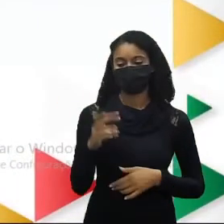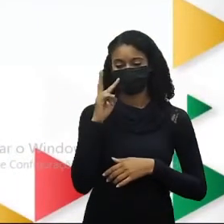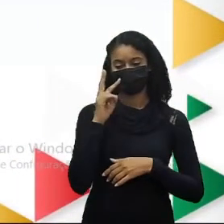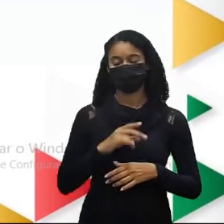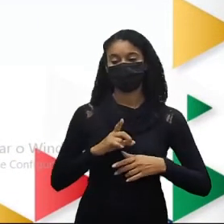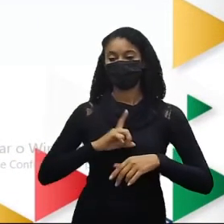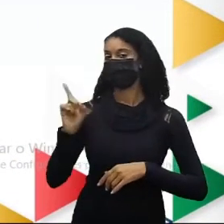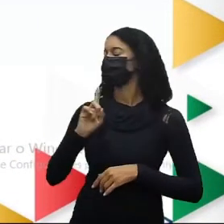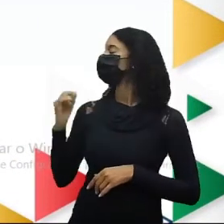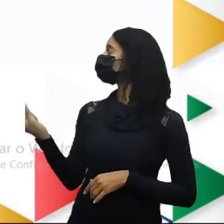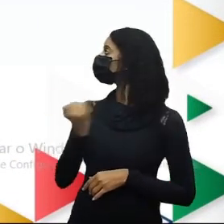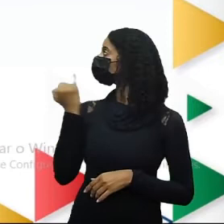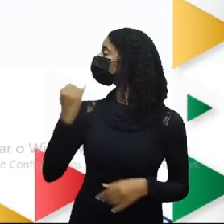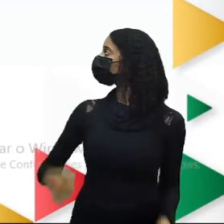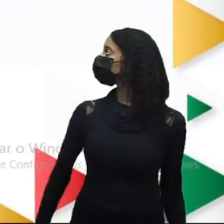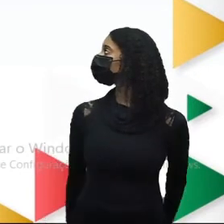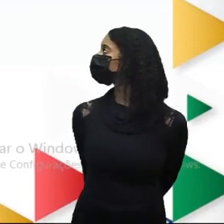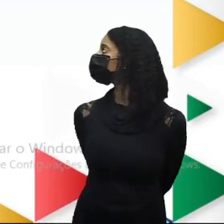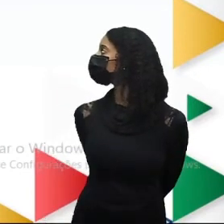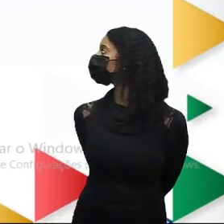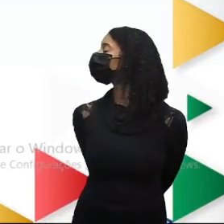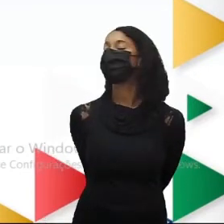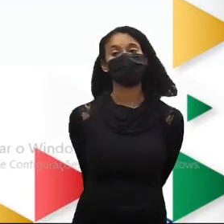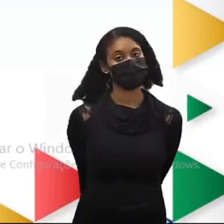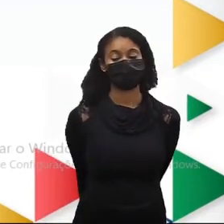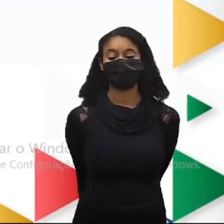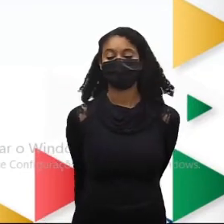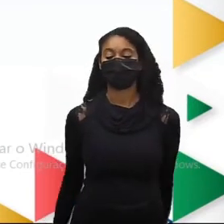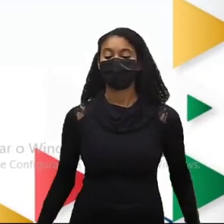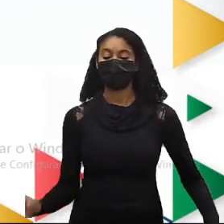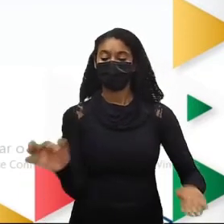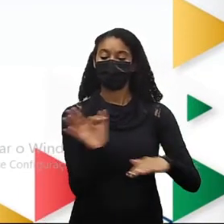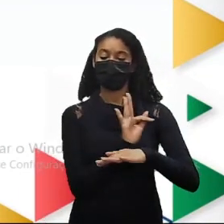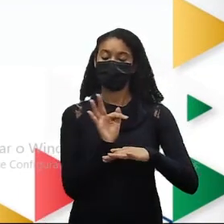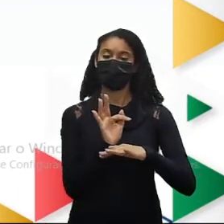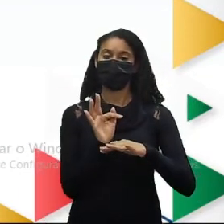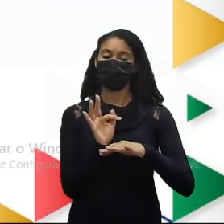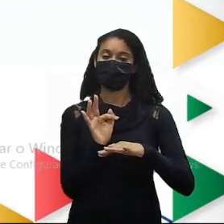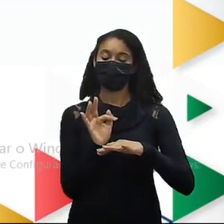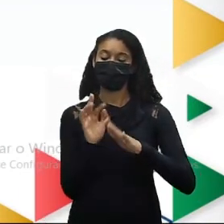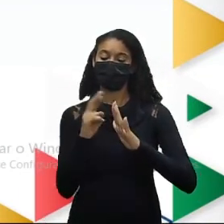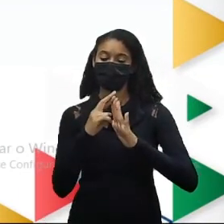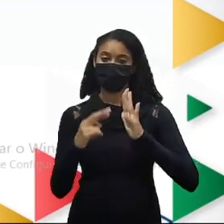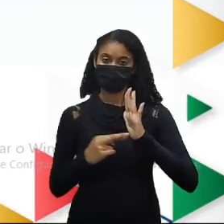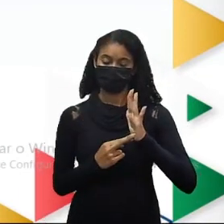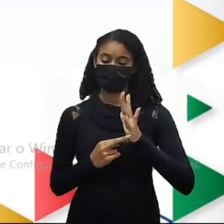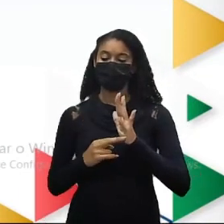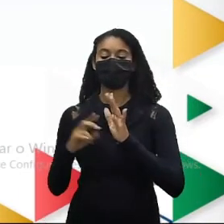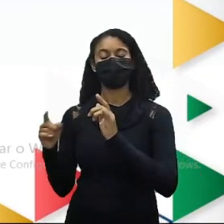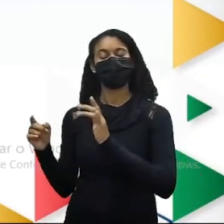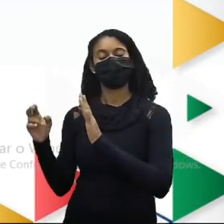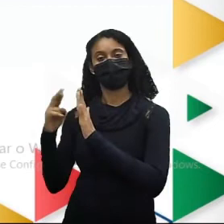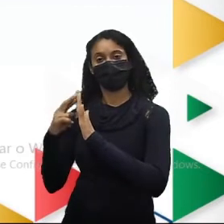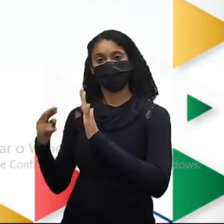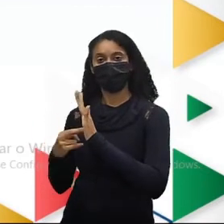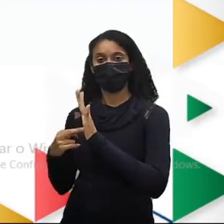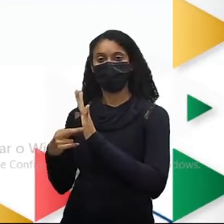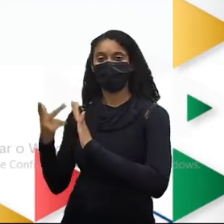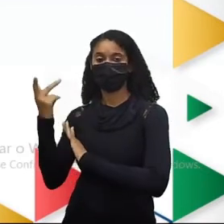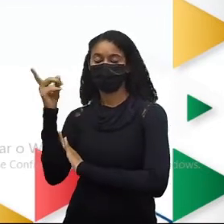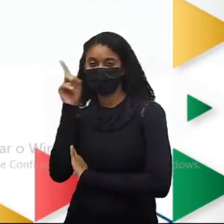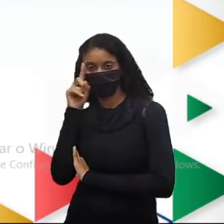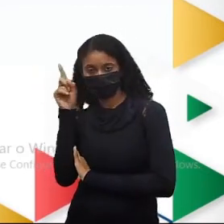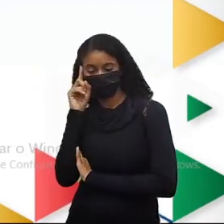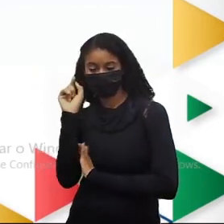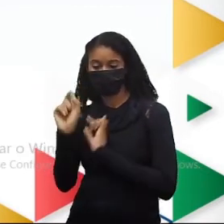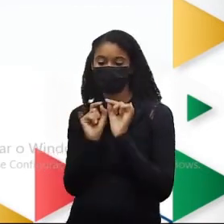algo importante. Norma culta versus norma coloquial. Colóquio, certo, do povo. Vamos ver. O que é